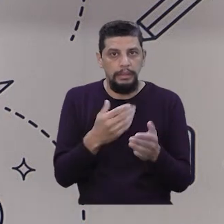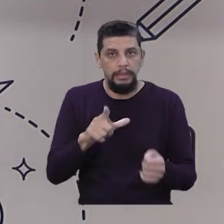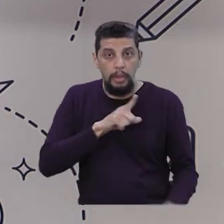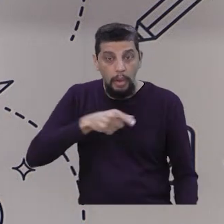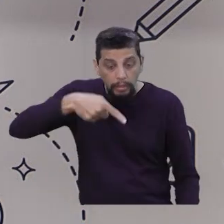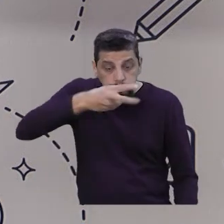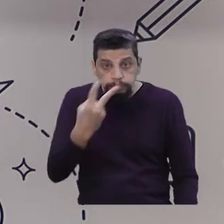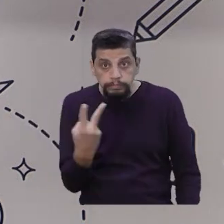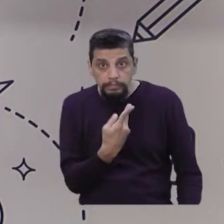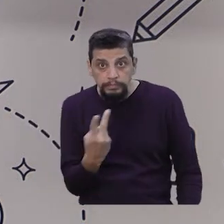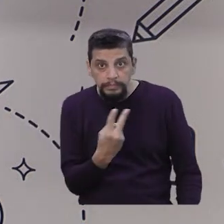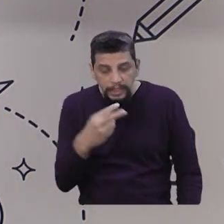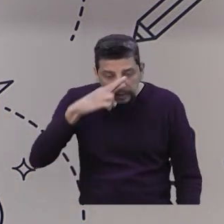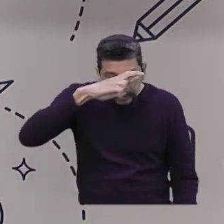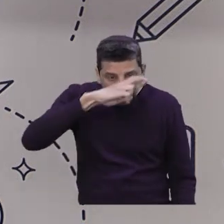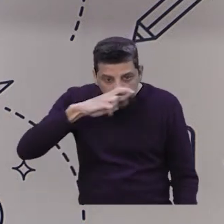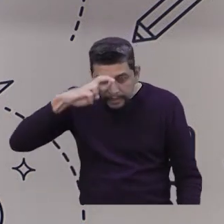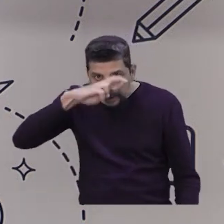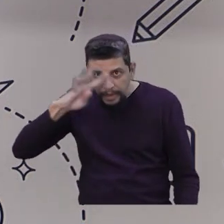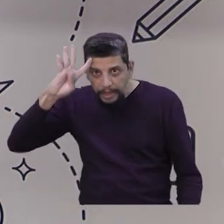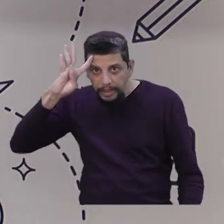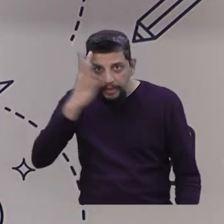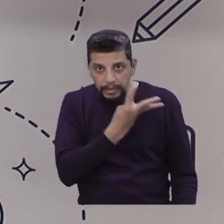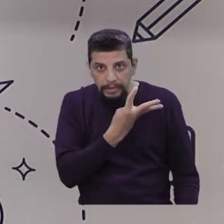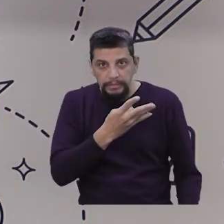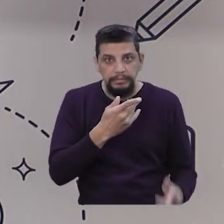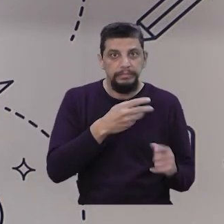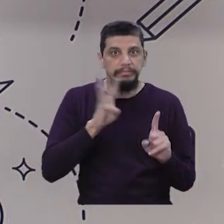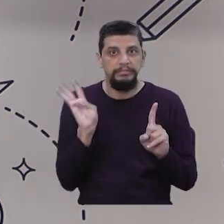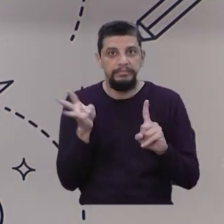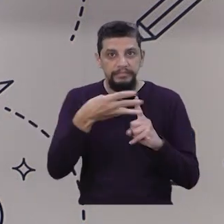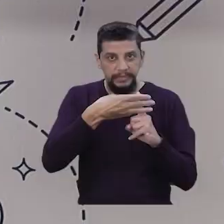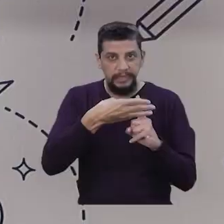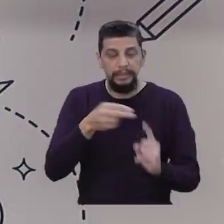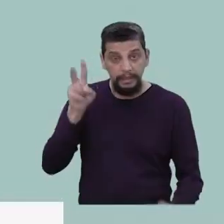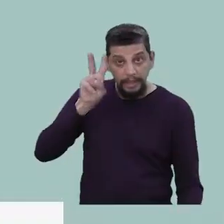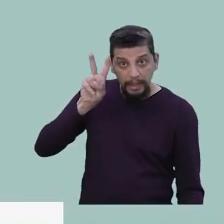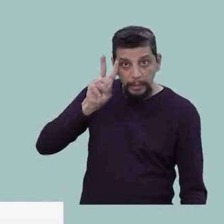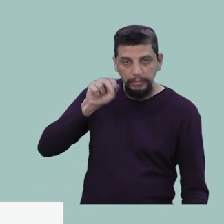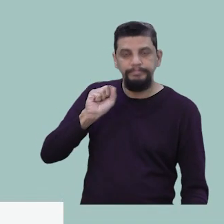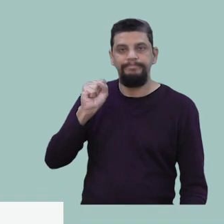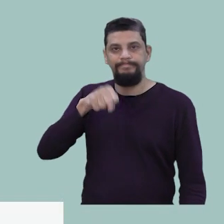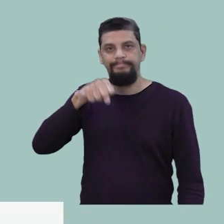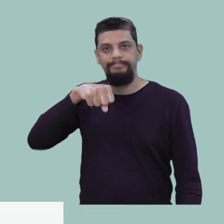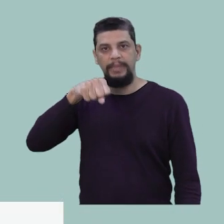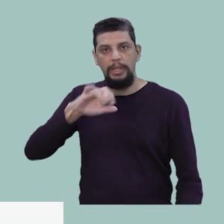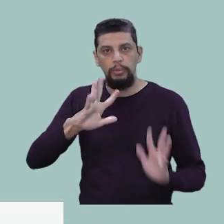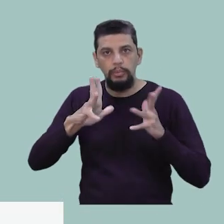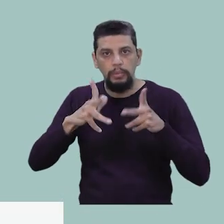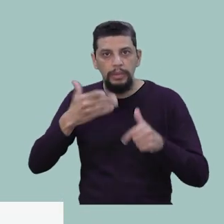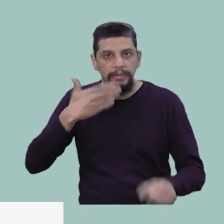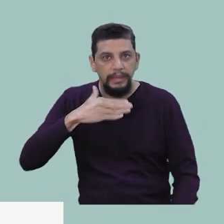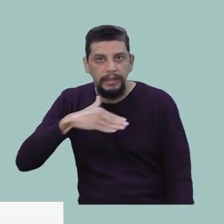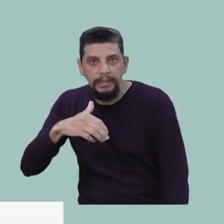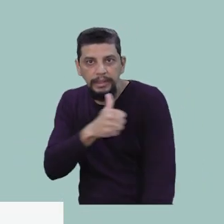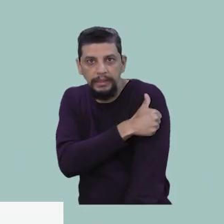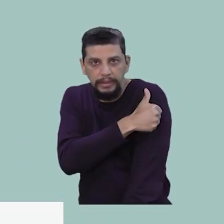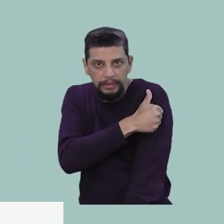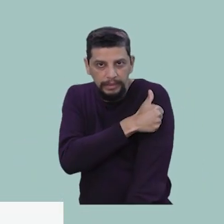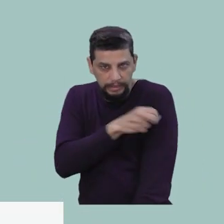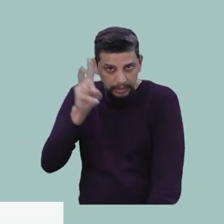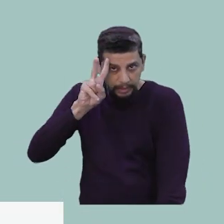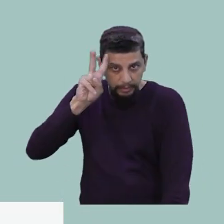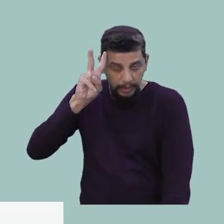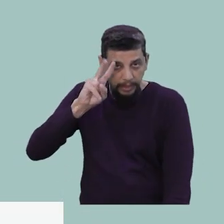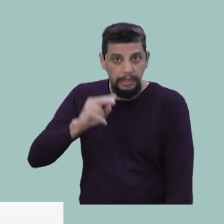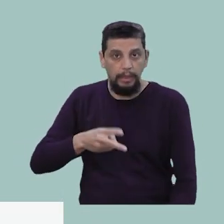as detetives e aí nós resolvemos vários mistérios. Estão lembradas? Sim, então as crianças todas aí já estão lembradas. Vamos